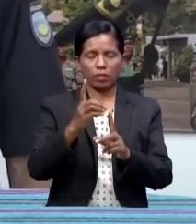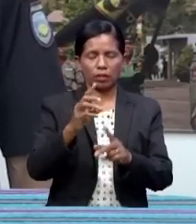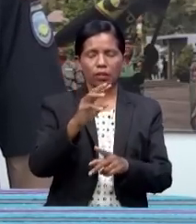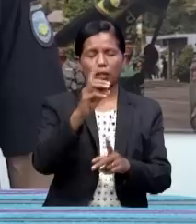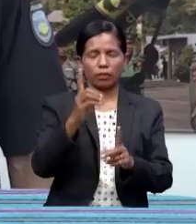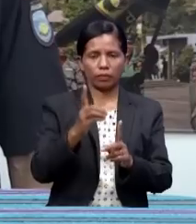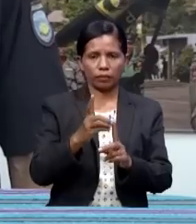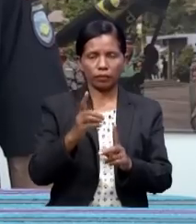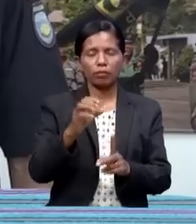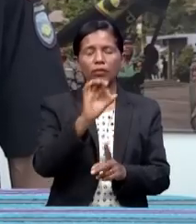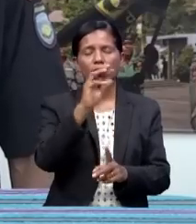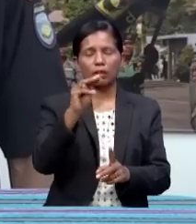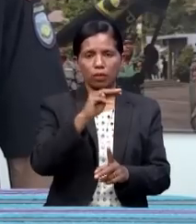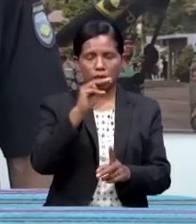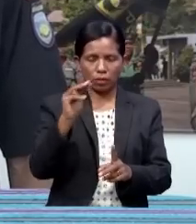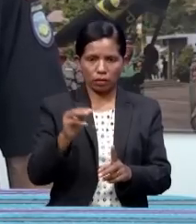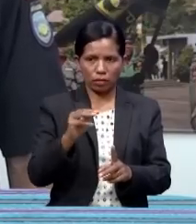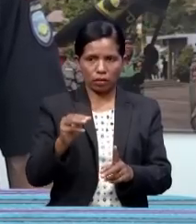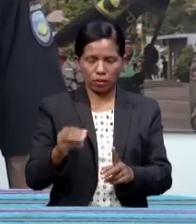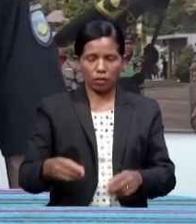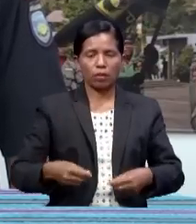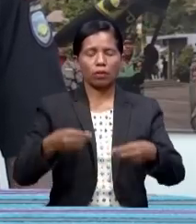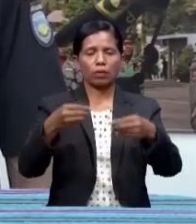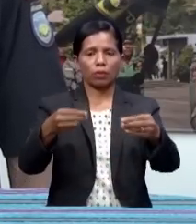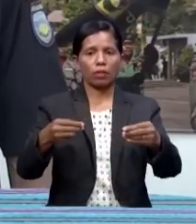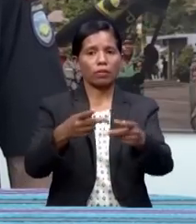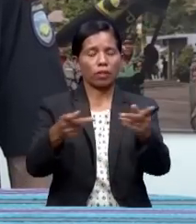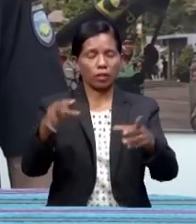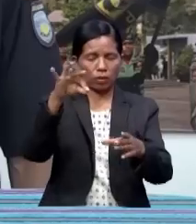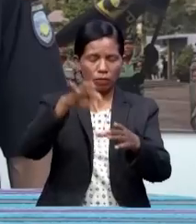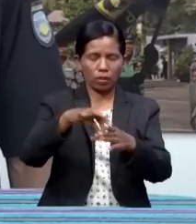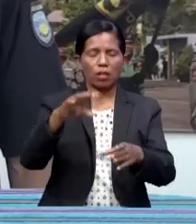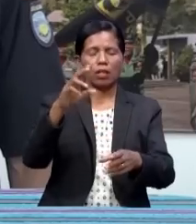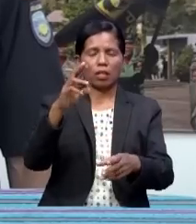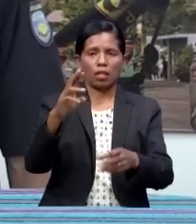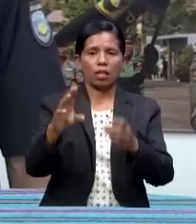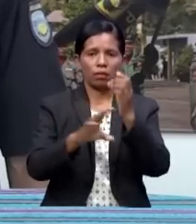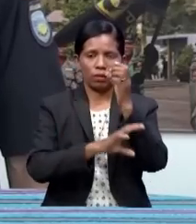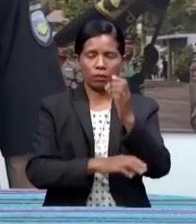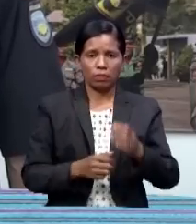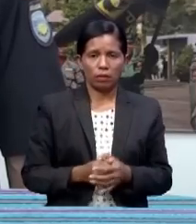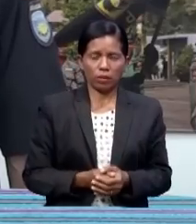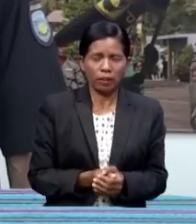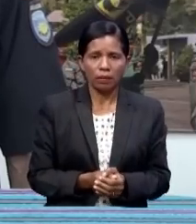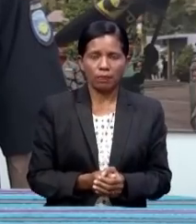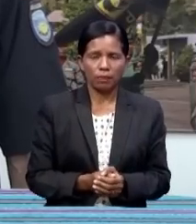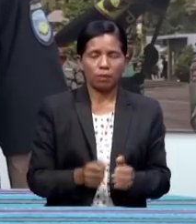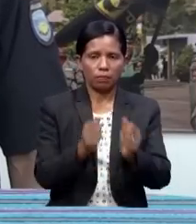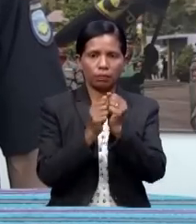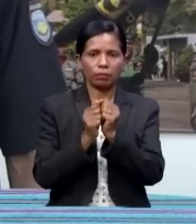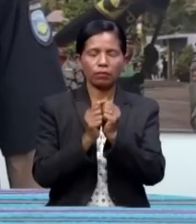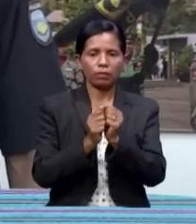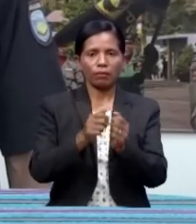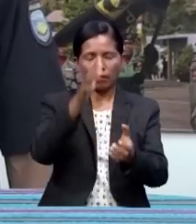segunda-feira, de 13 de fevereiro, estou em quintal. Tos, bah muito com necaben, nem naran,